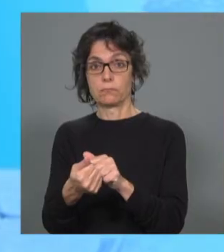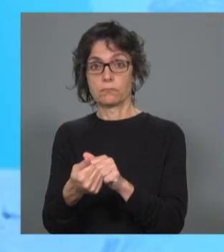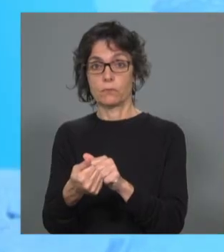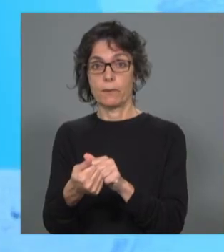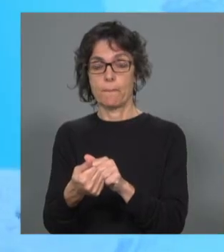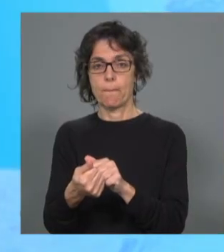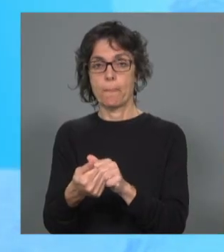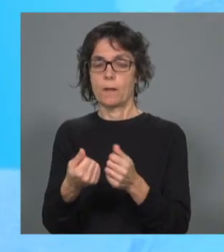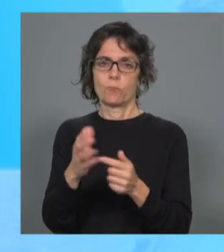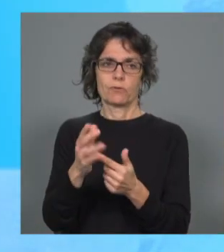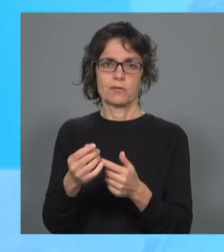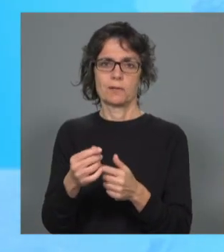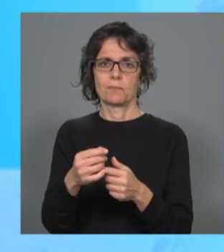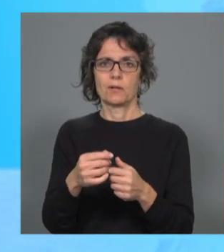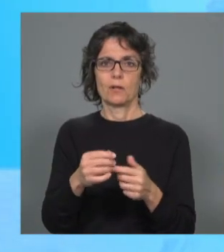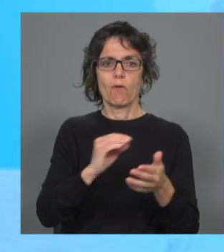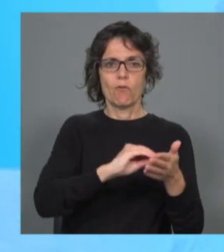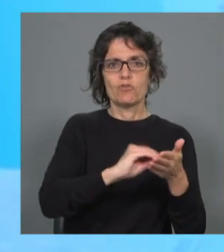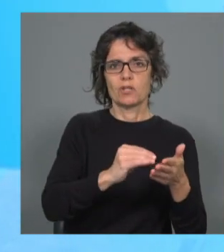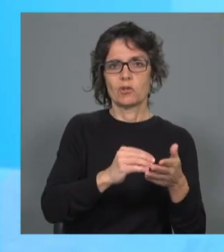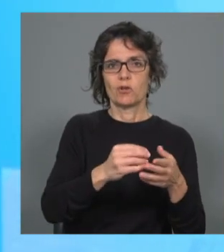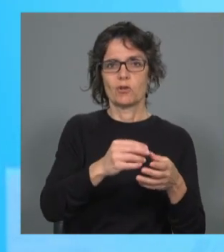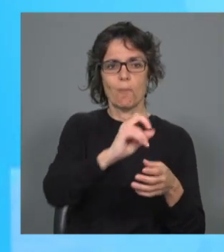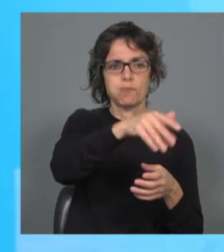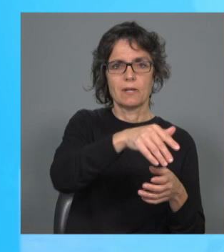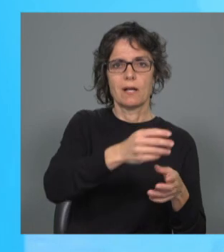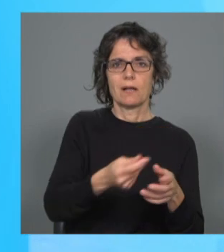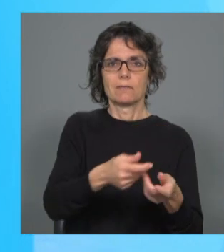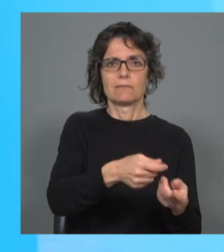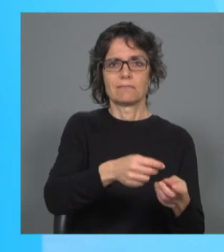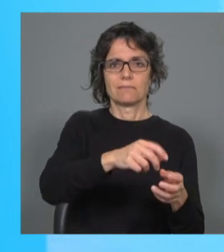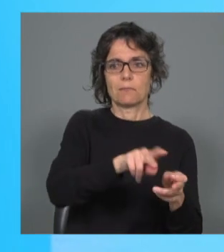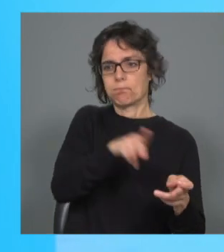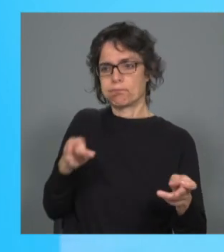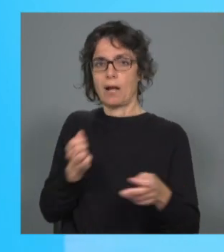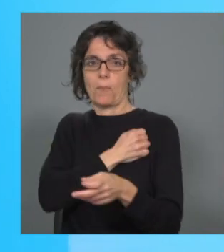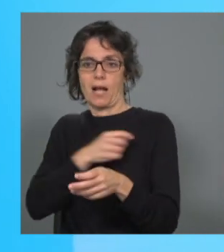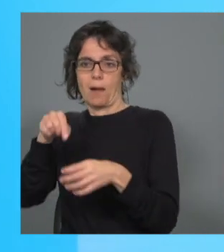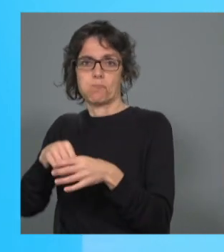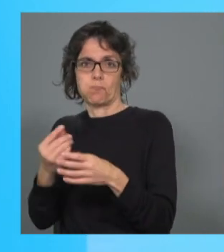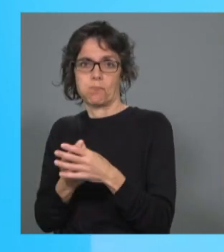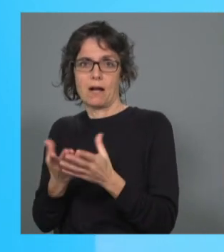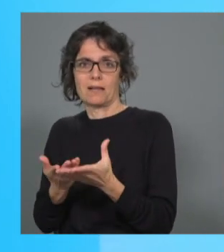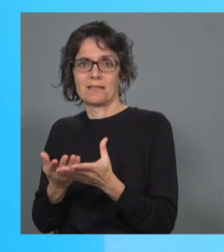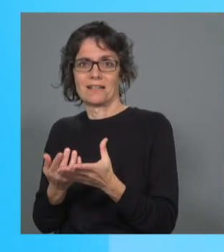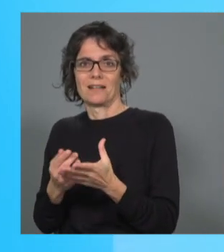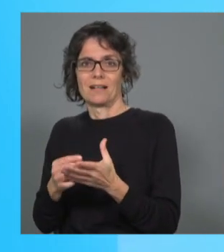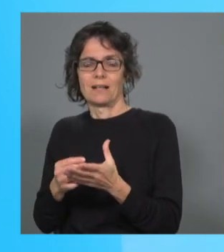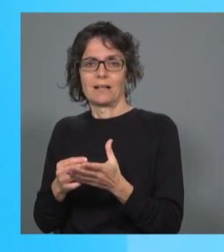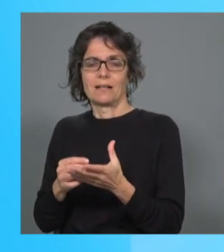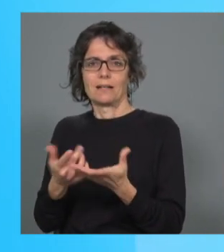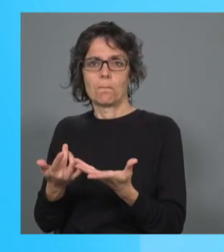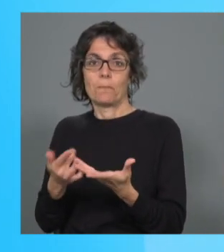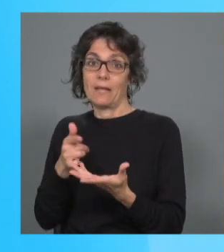mudou-se o escritório para a casa de cada um, e também aí aconteceram situações